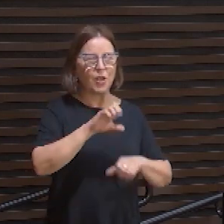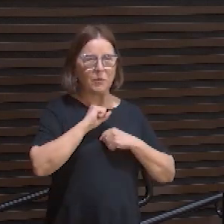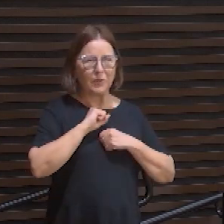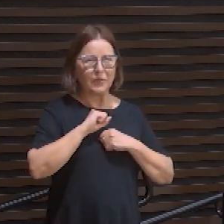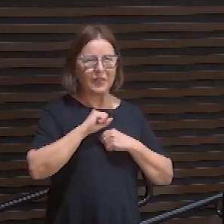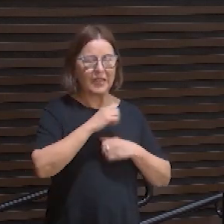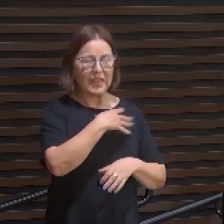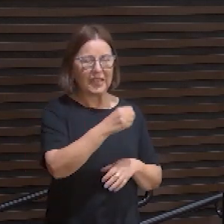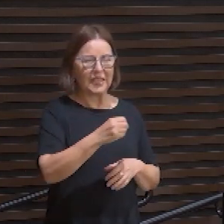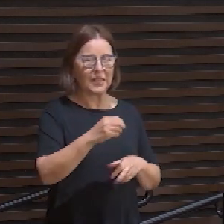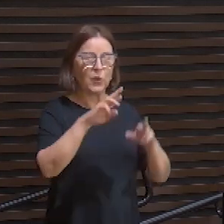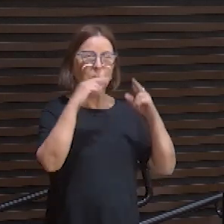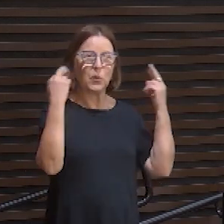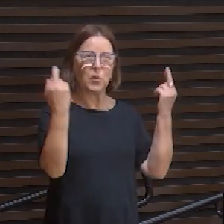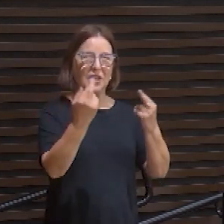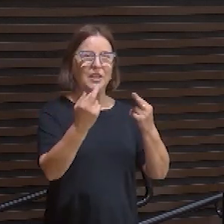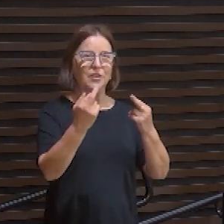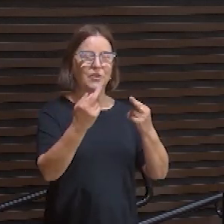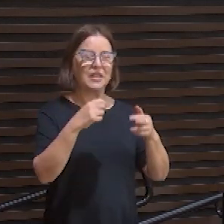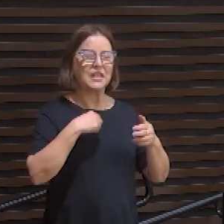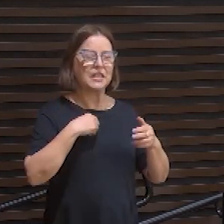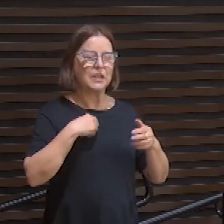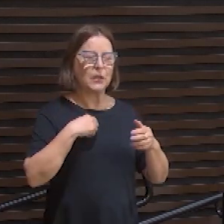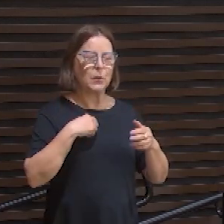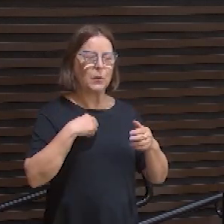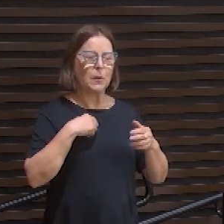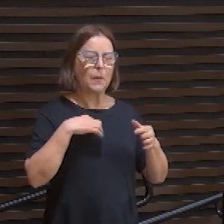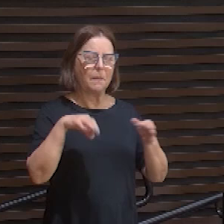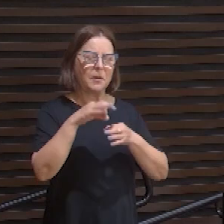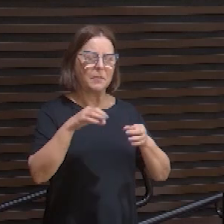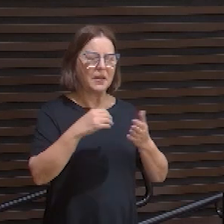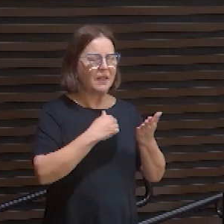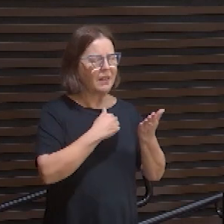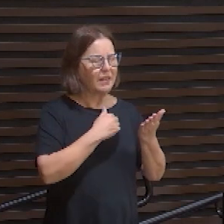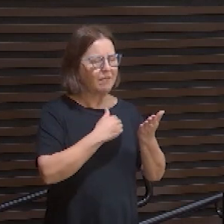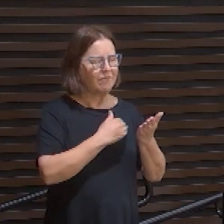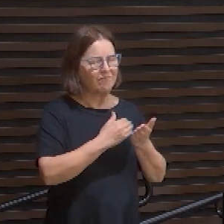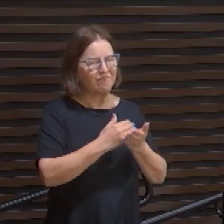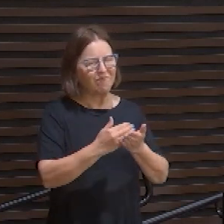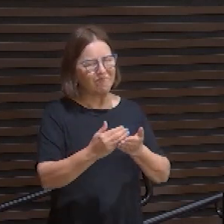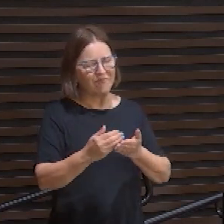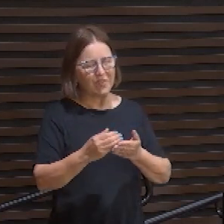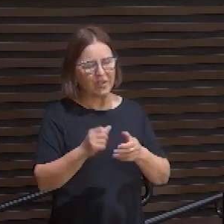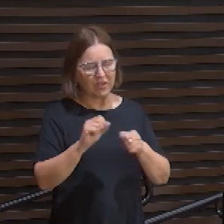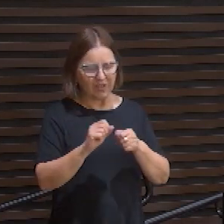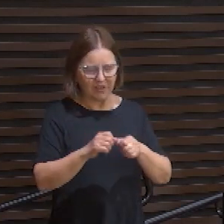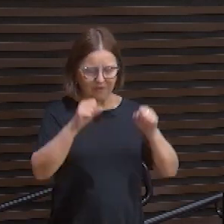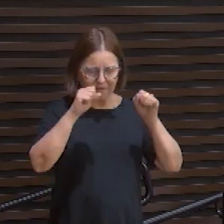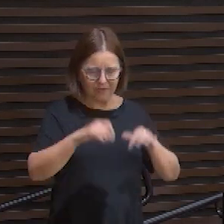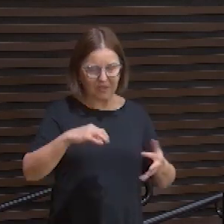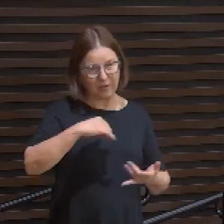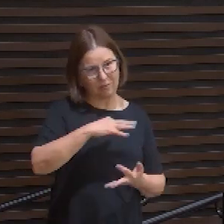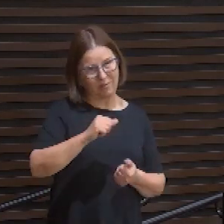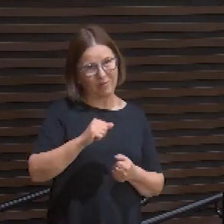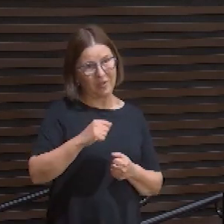tenho preparado desde a fundação do mundo. E eu não quero chegar lá